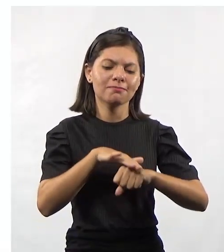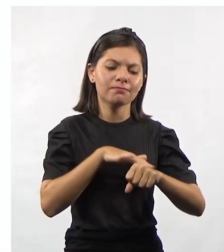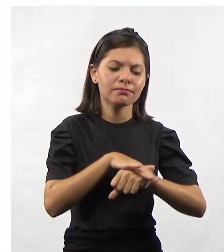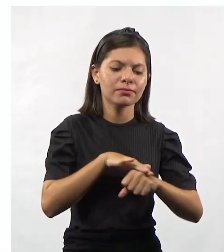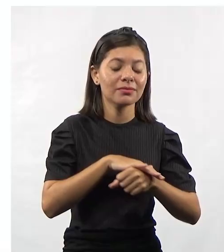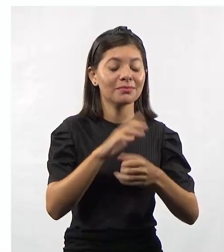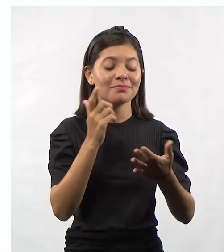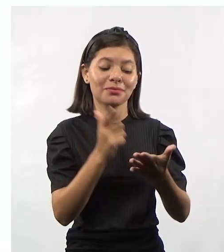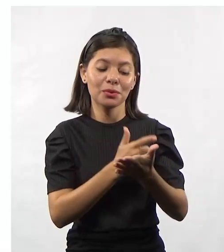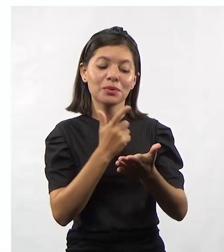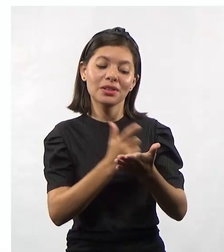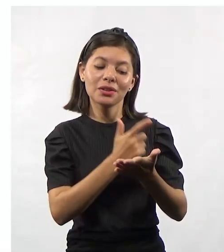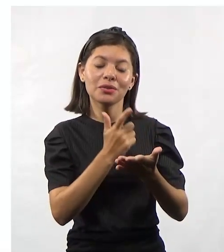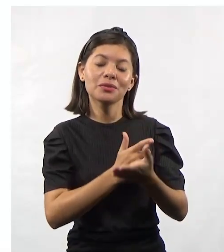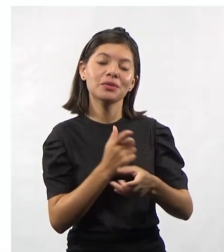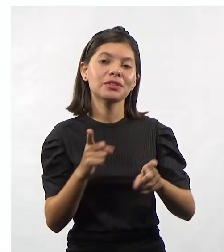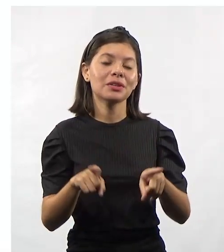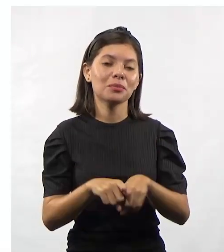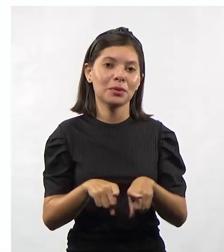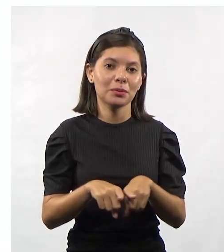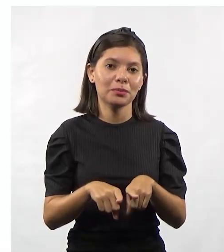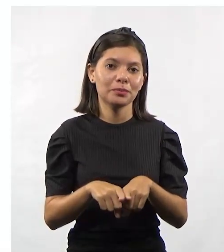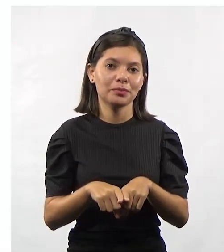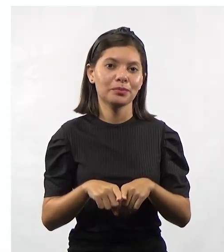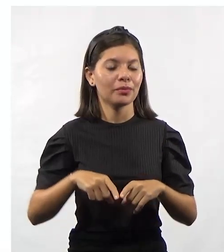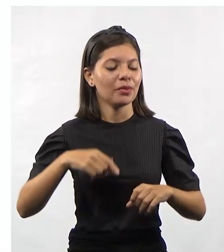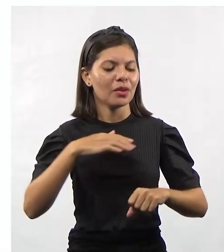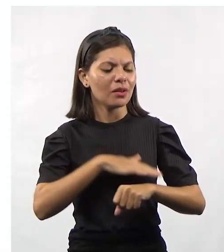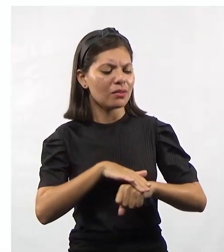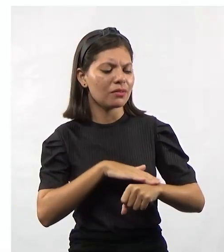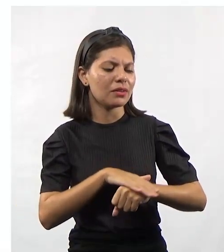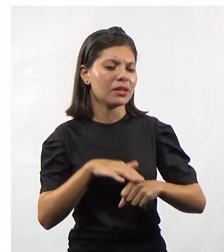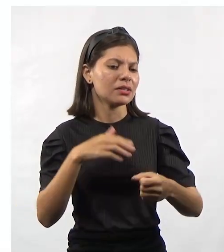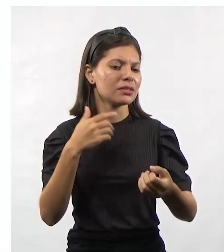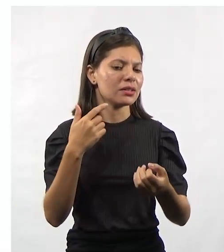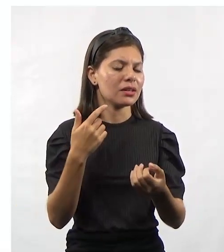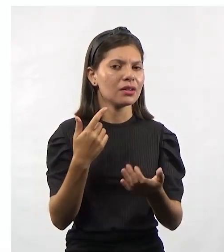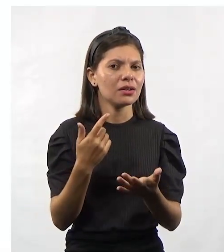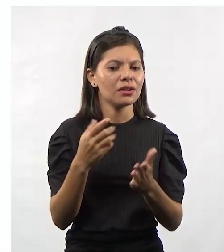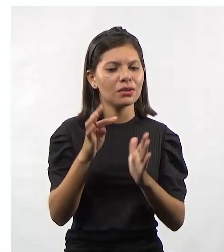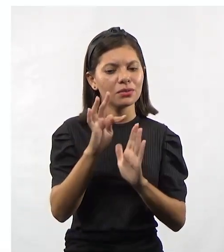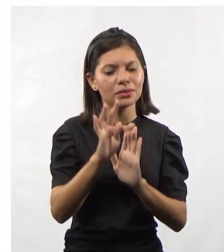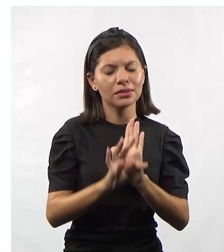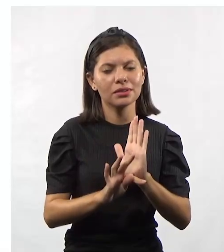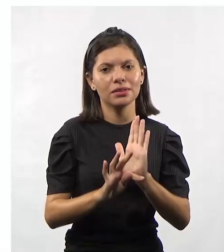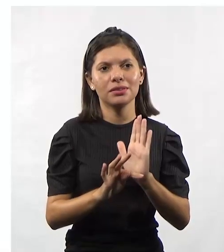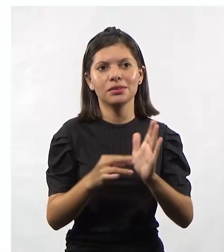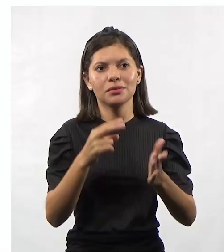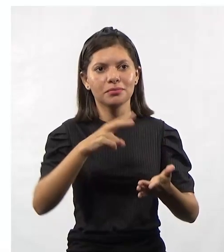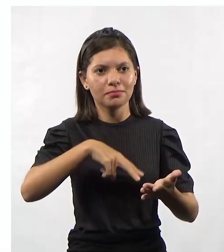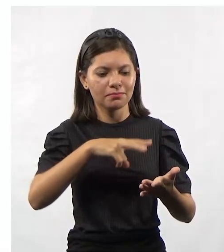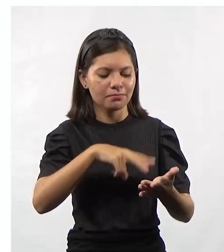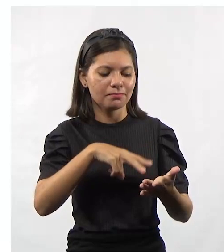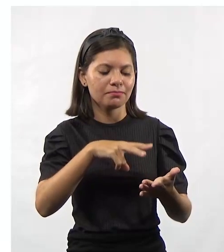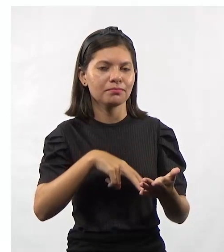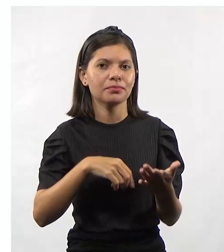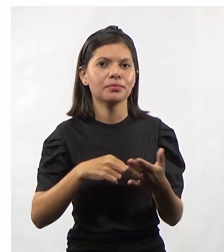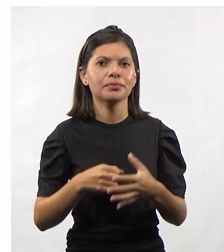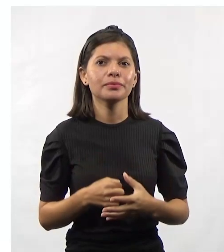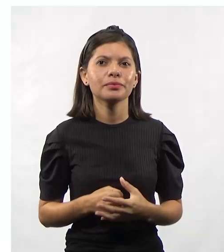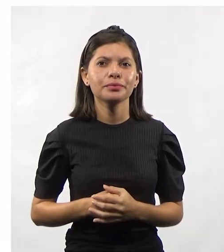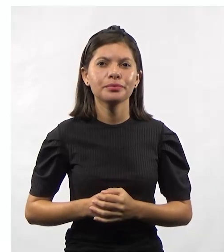gente dialoga aí com os livros também, né? A gente dialoga com todos os textos que a gente faz